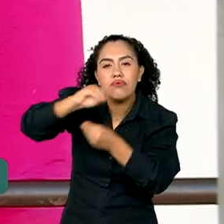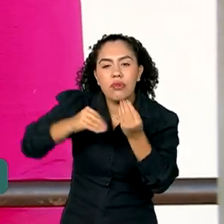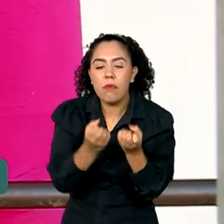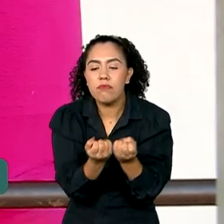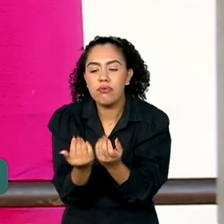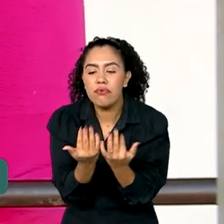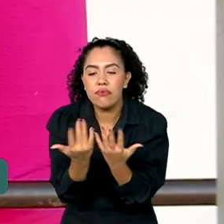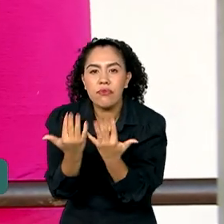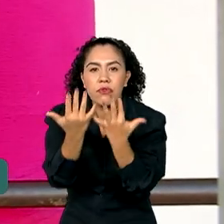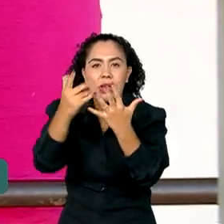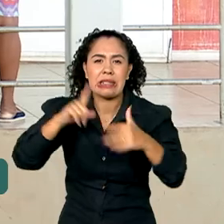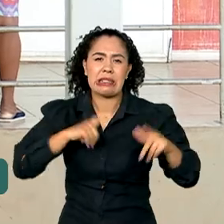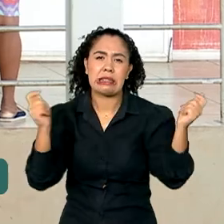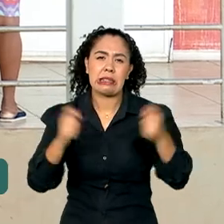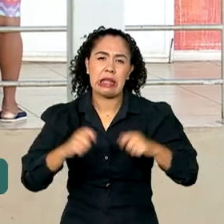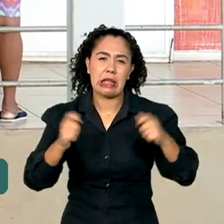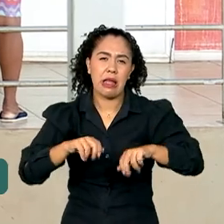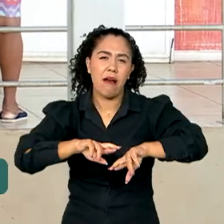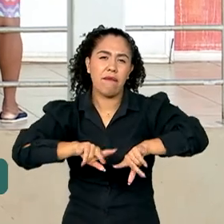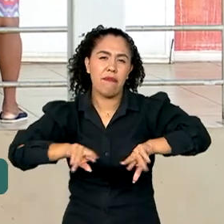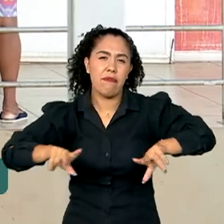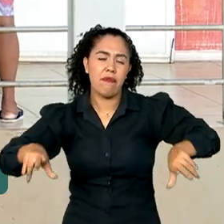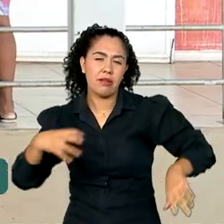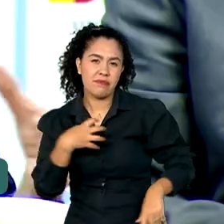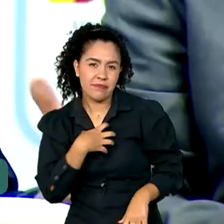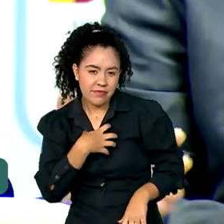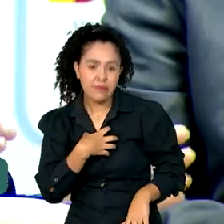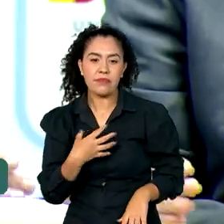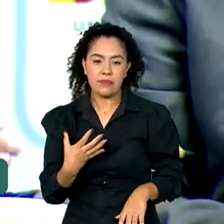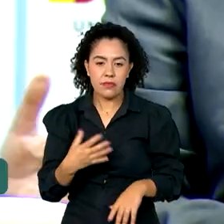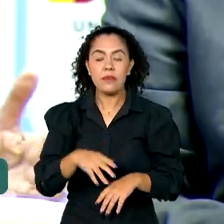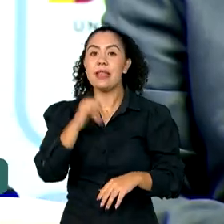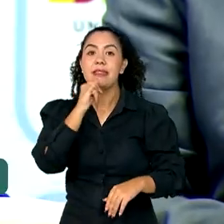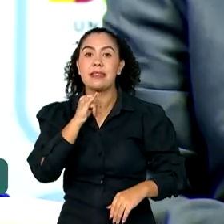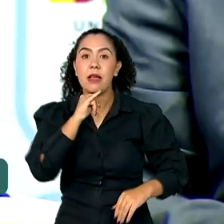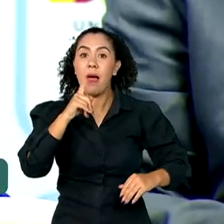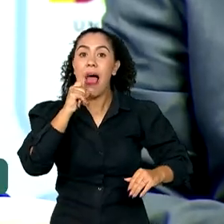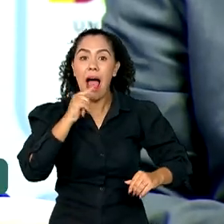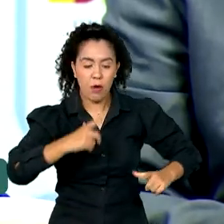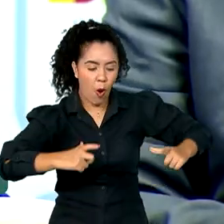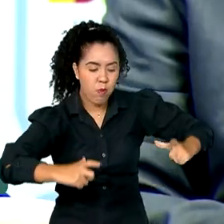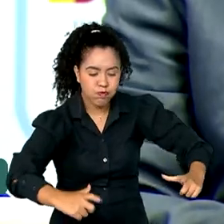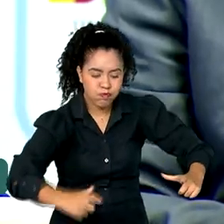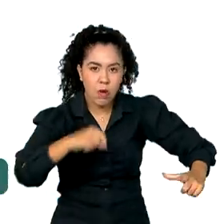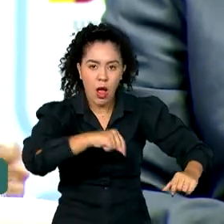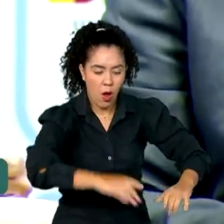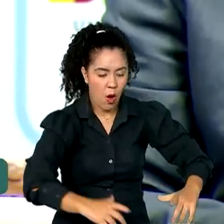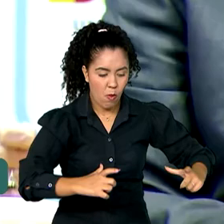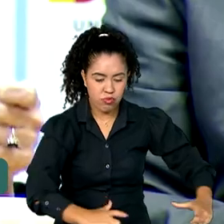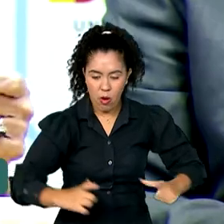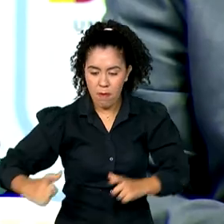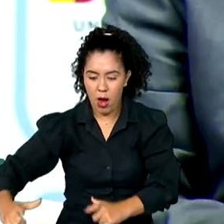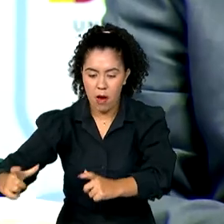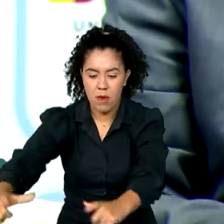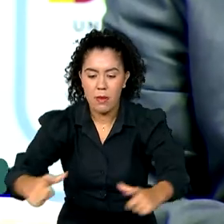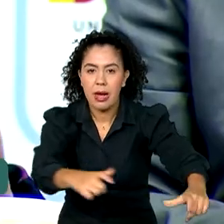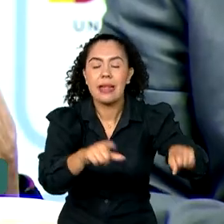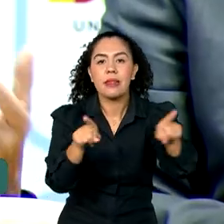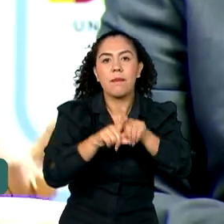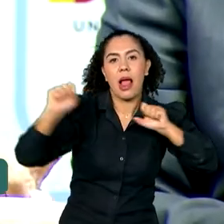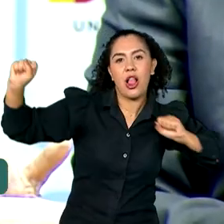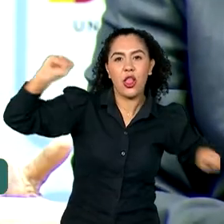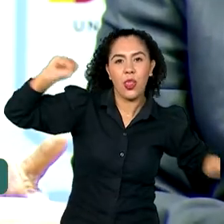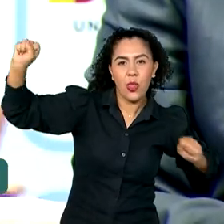tecnologias diversas, desde as bacias d'água espalhadas pela casa, toalhas